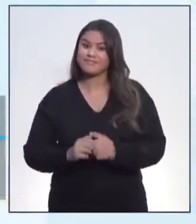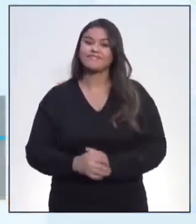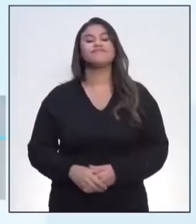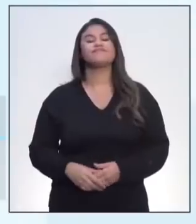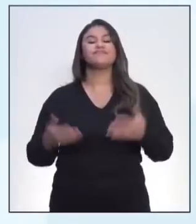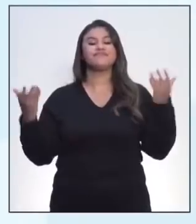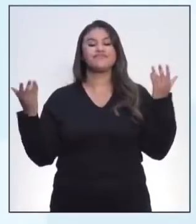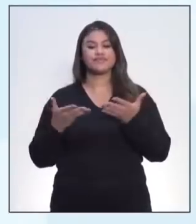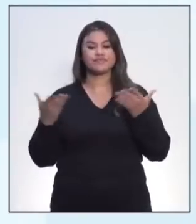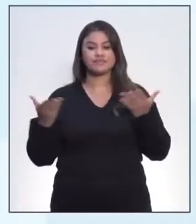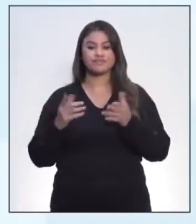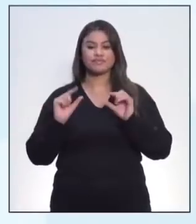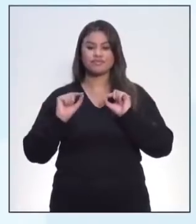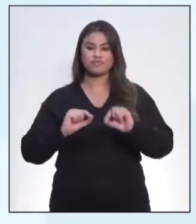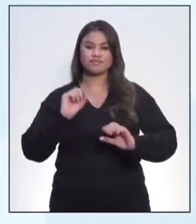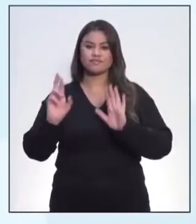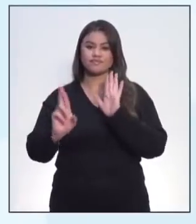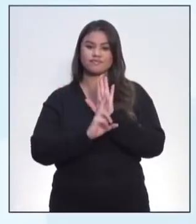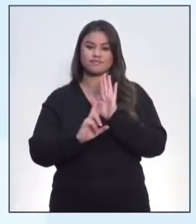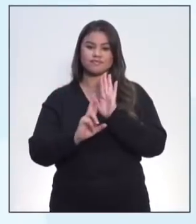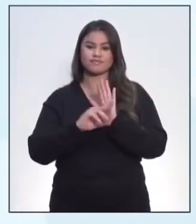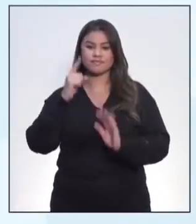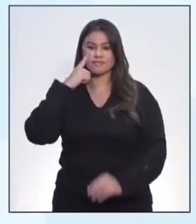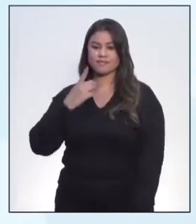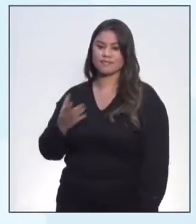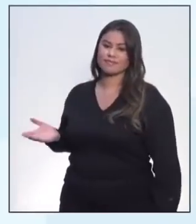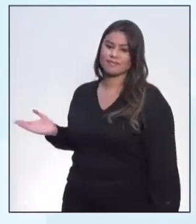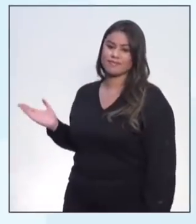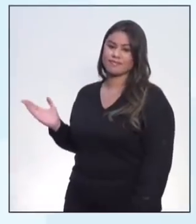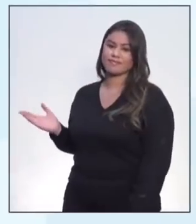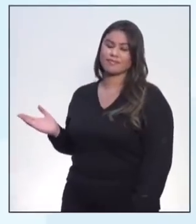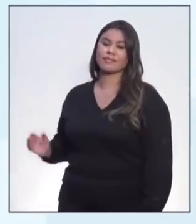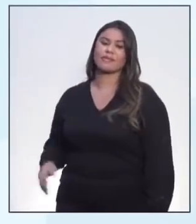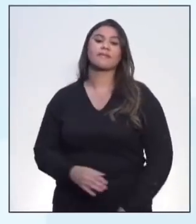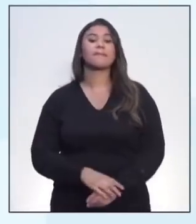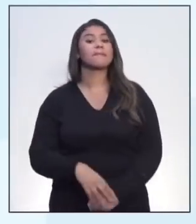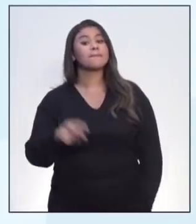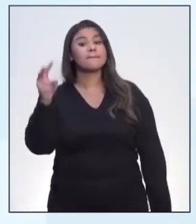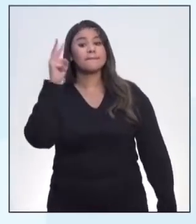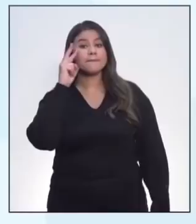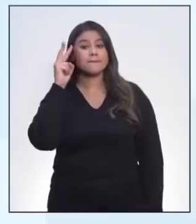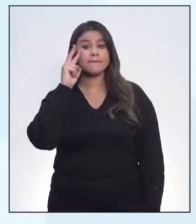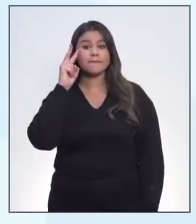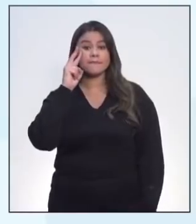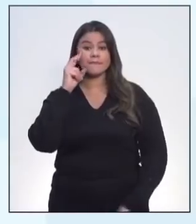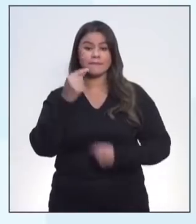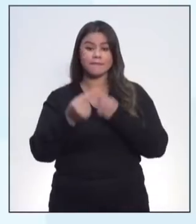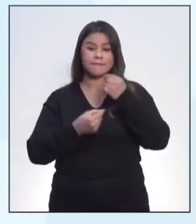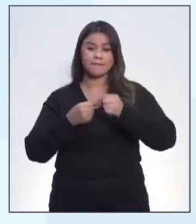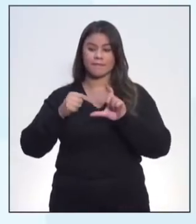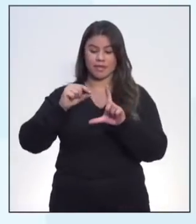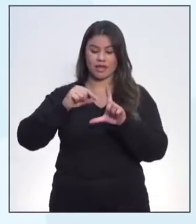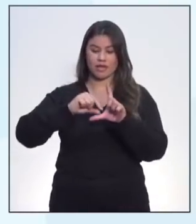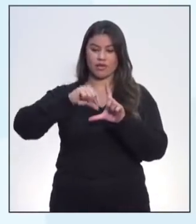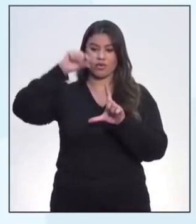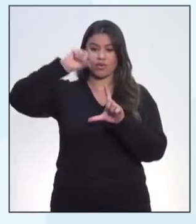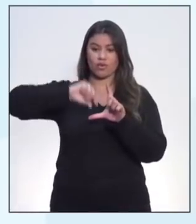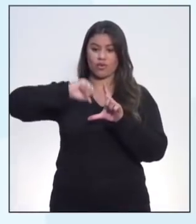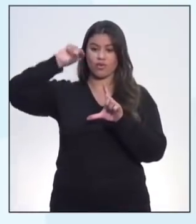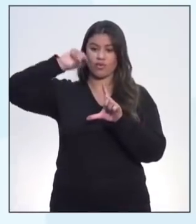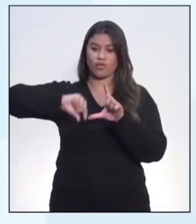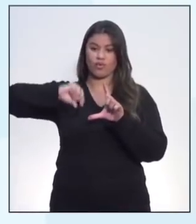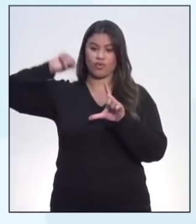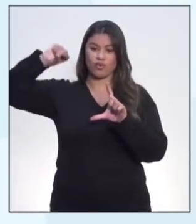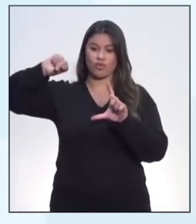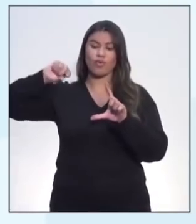trabalhar representações gráficas. Trabalhamos anteriormente, na segunda-feira, a questão do gráfico de colunas. Ontem a professora Alessandra e o professor